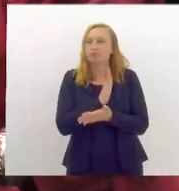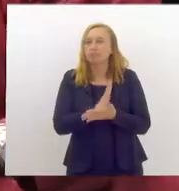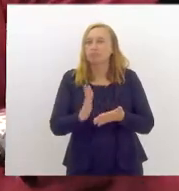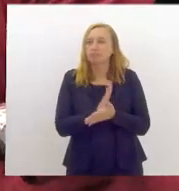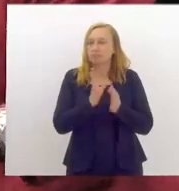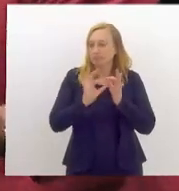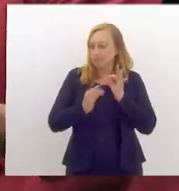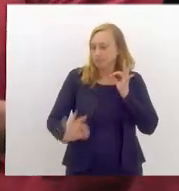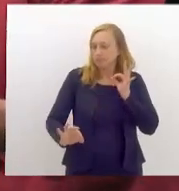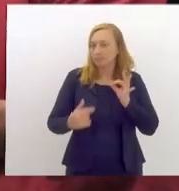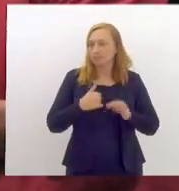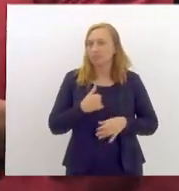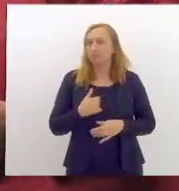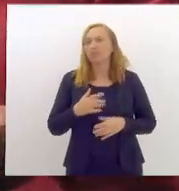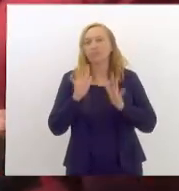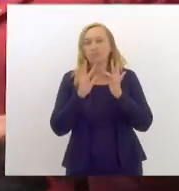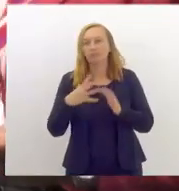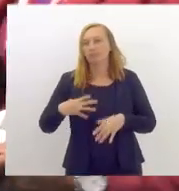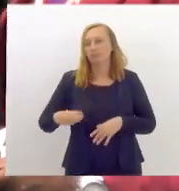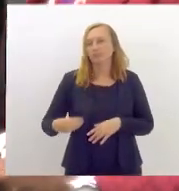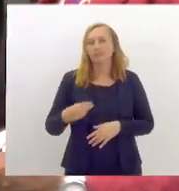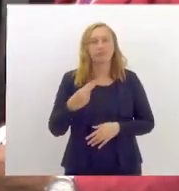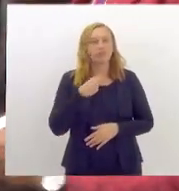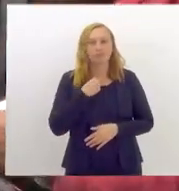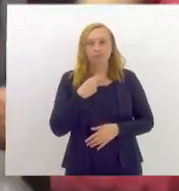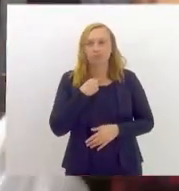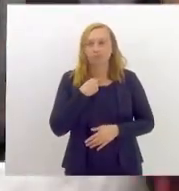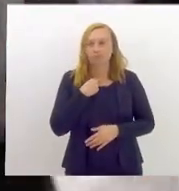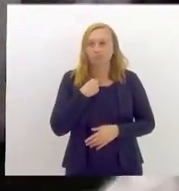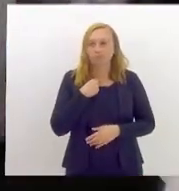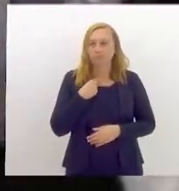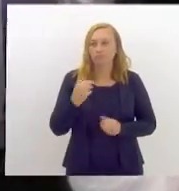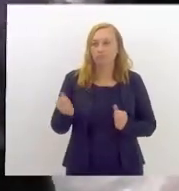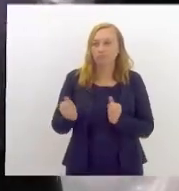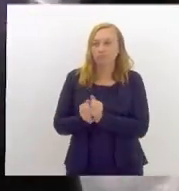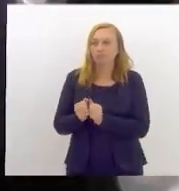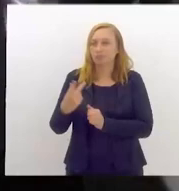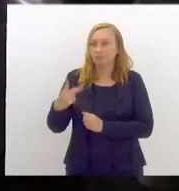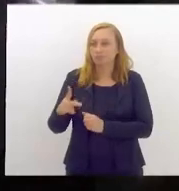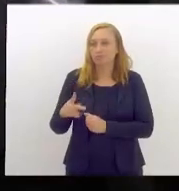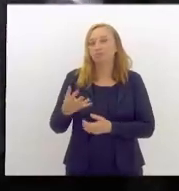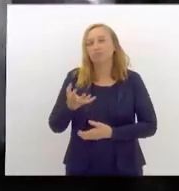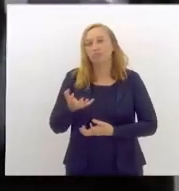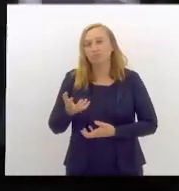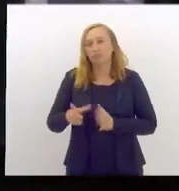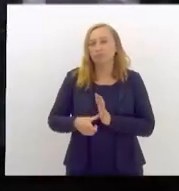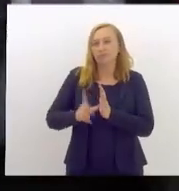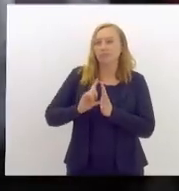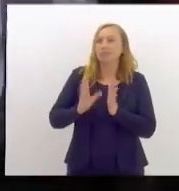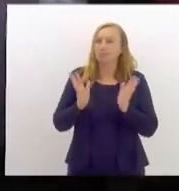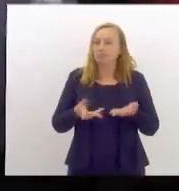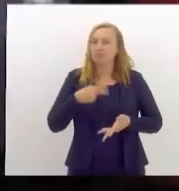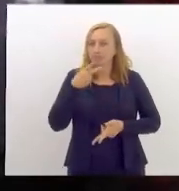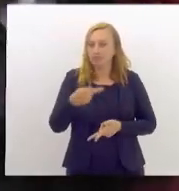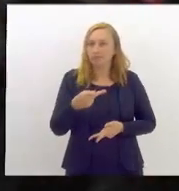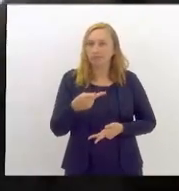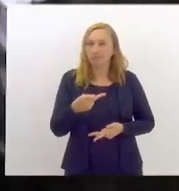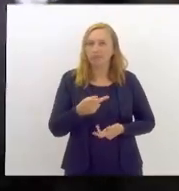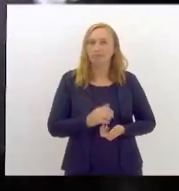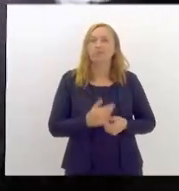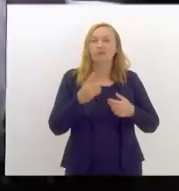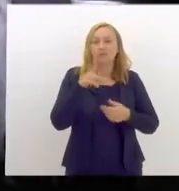distantes as minhas filhas que não pude estar próximo como eu gostaria agora eu digo